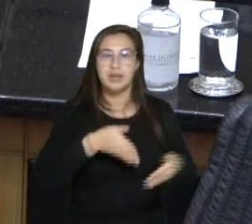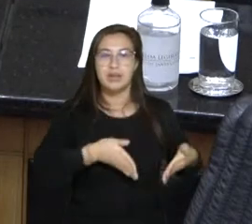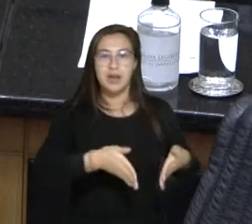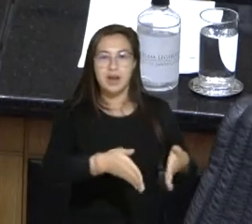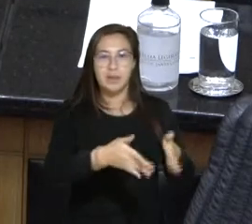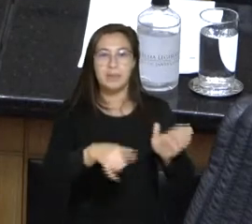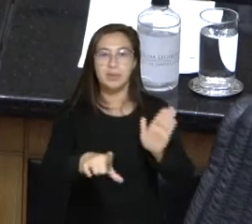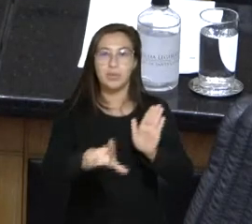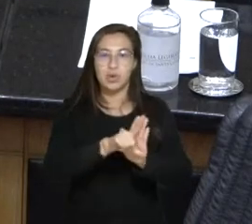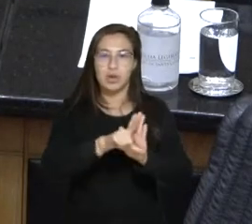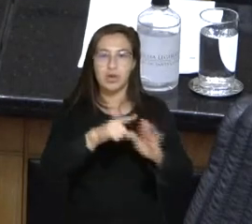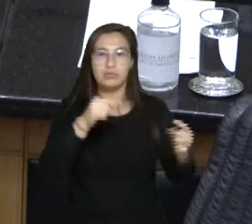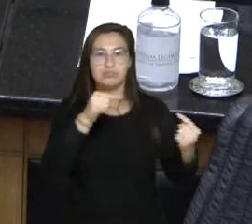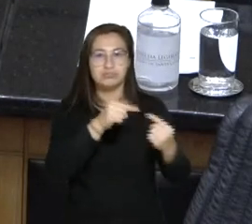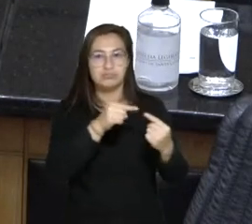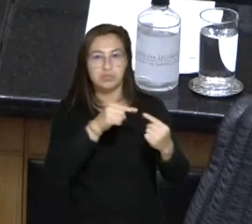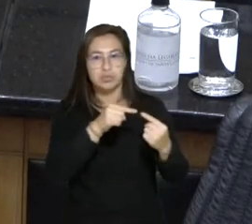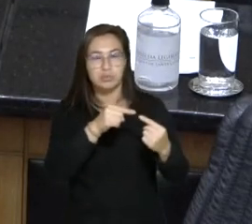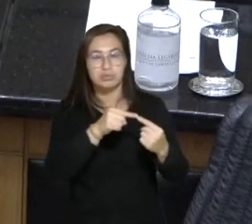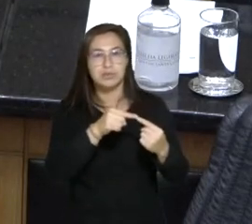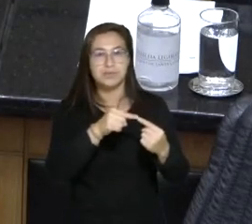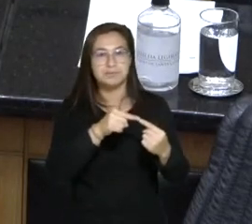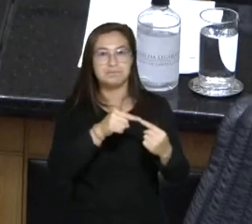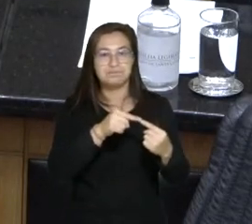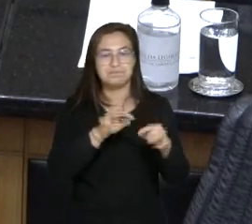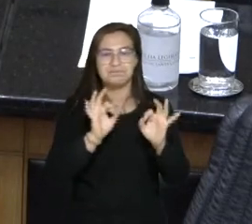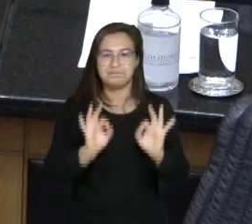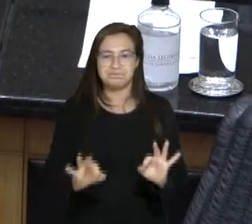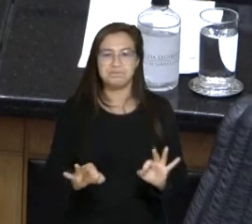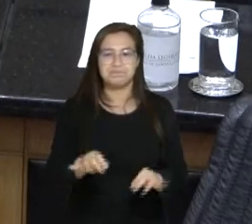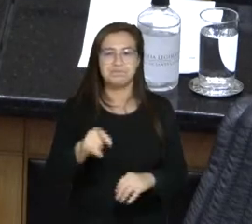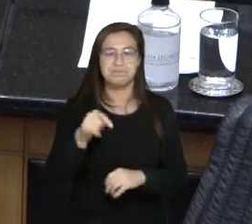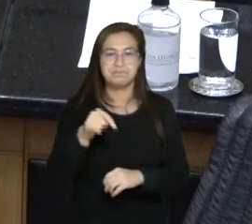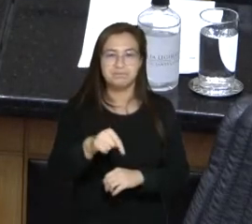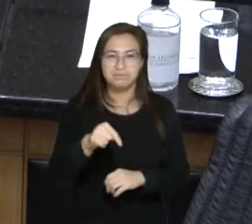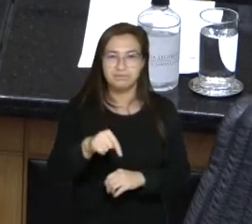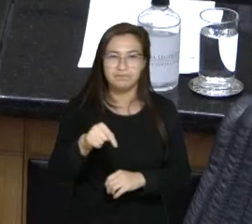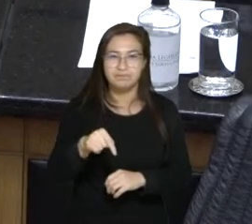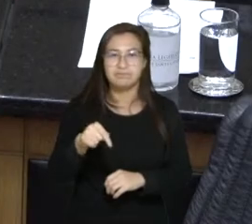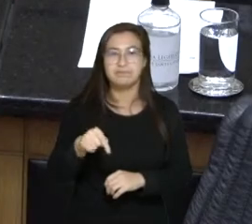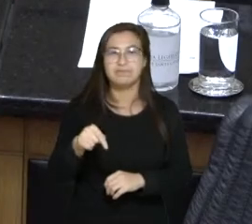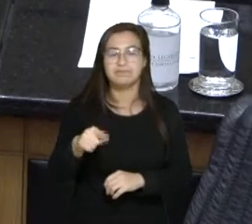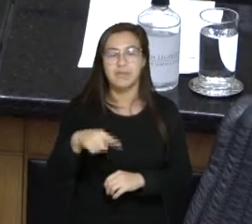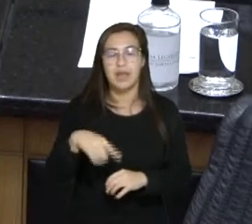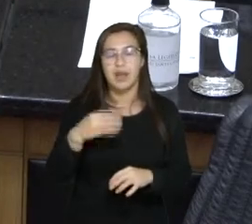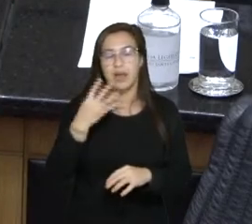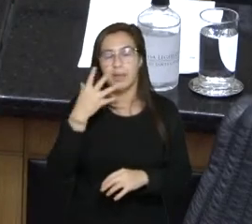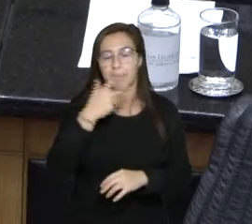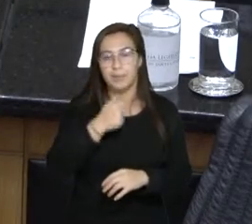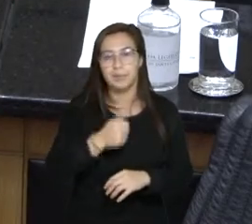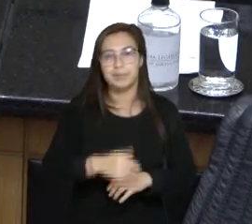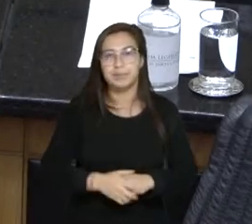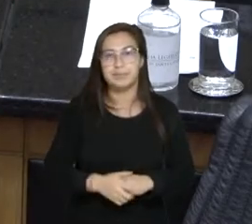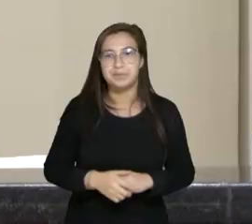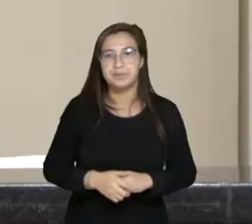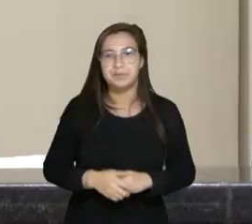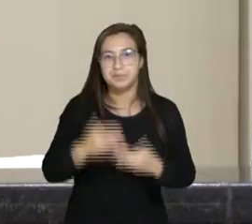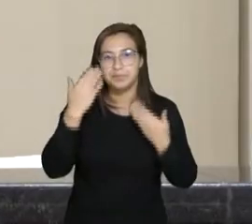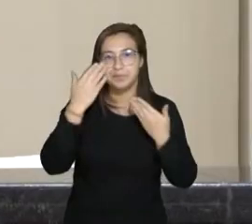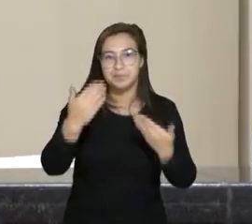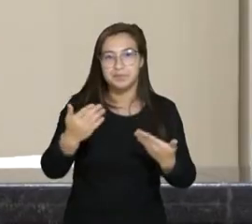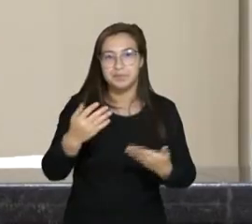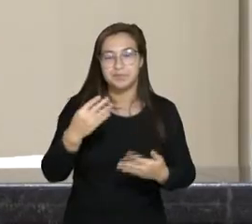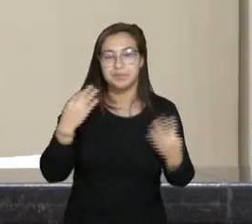lei instituída no nosso Estado de Santa Catarina que eu tenho certeza que muito contribuirá para o turismo religioso em Santa Catarina obrigado senhor